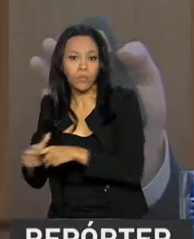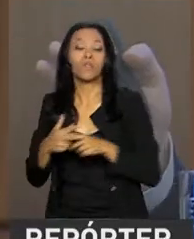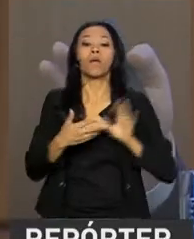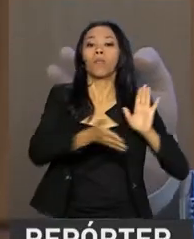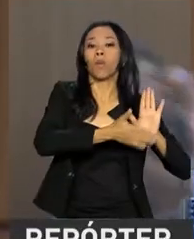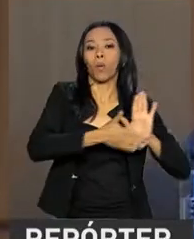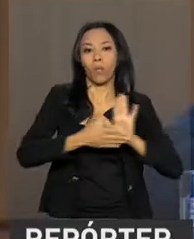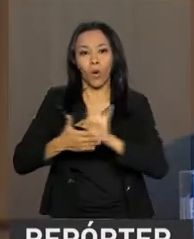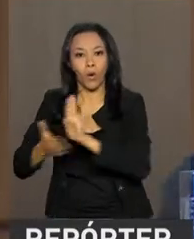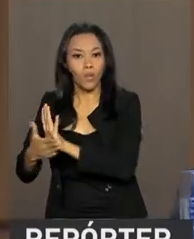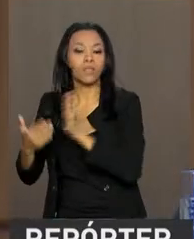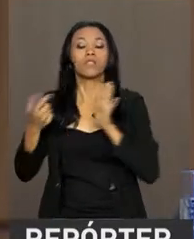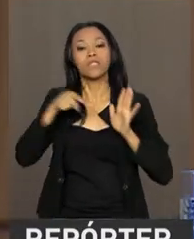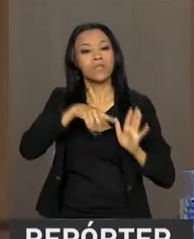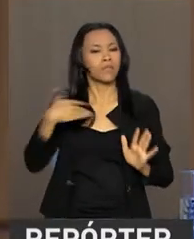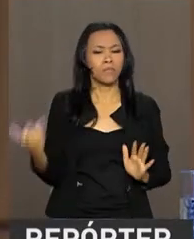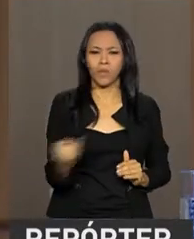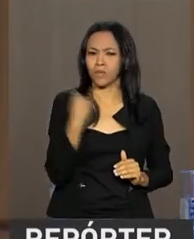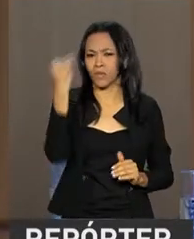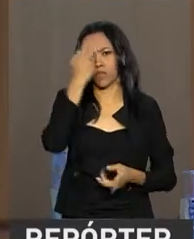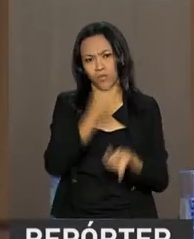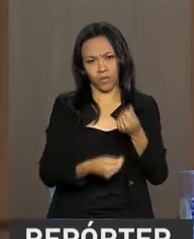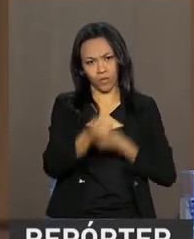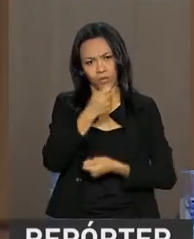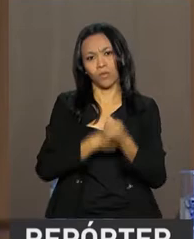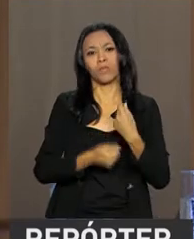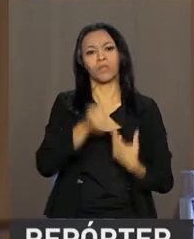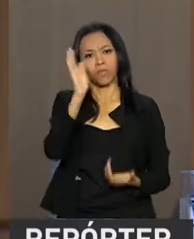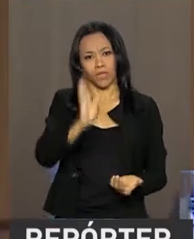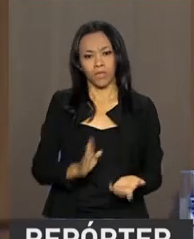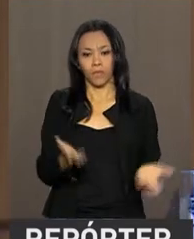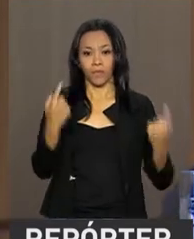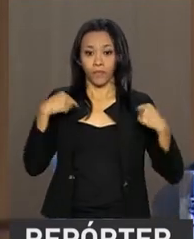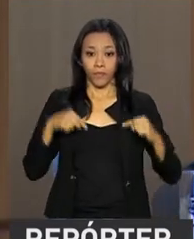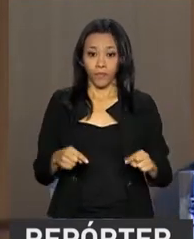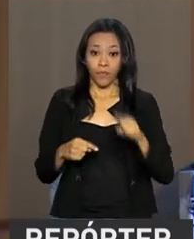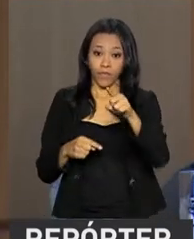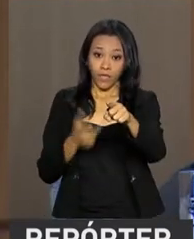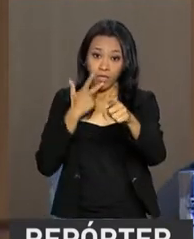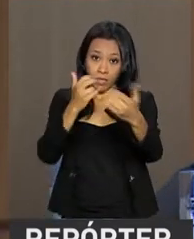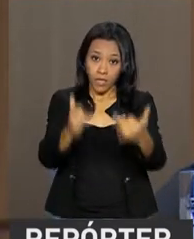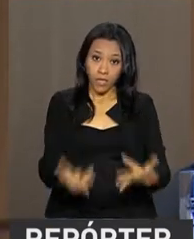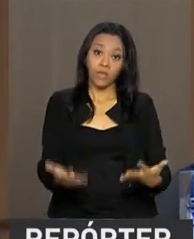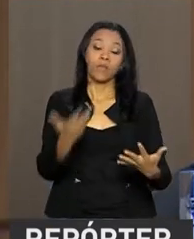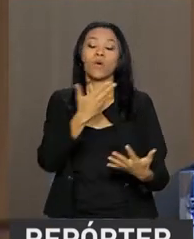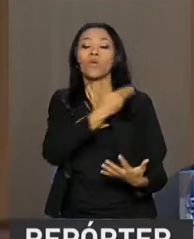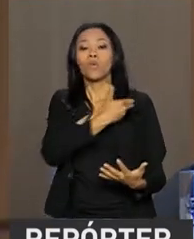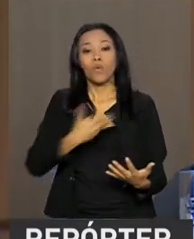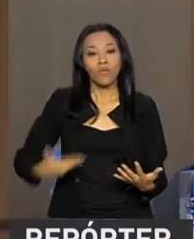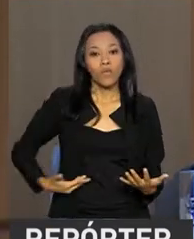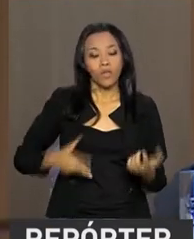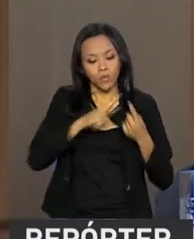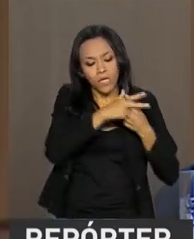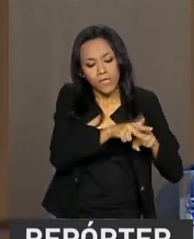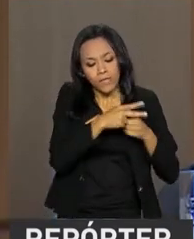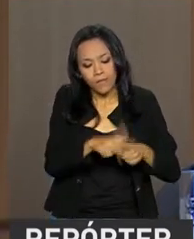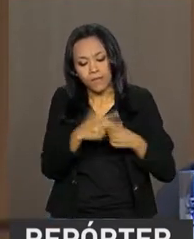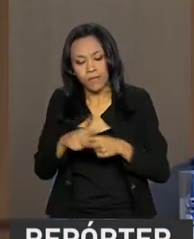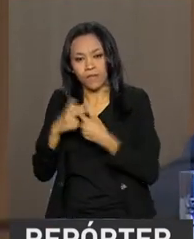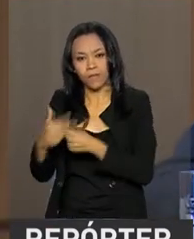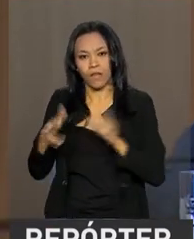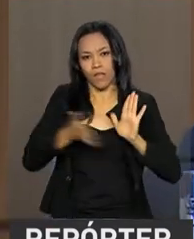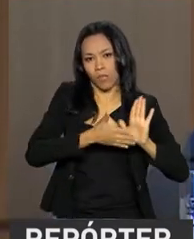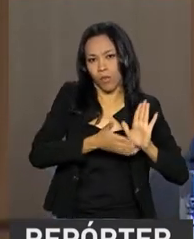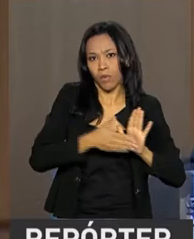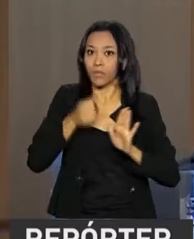para o equilíbrio da economia do país. Os ajustes e reformas do governo como um todo, em particular a reforma